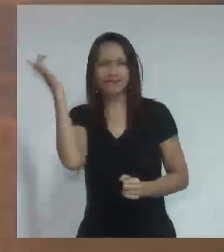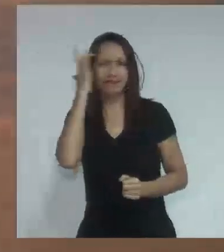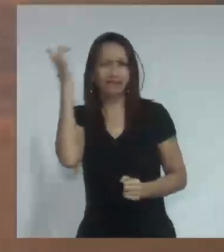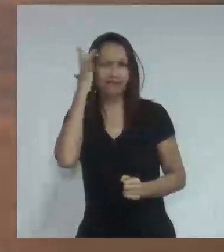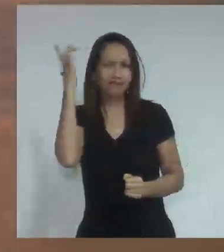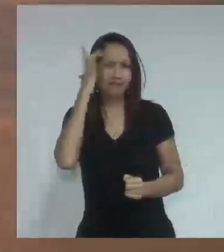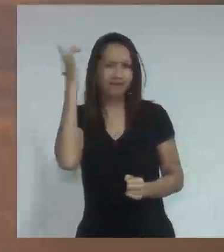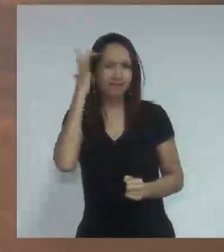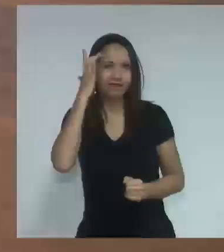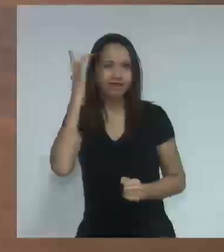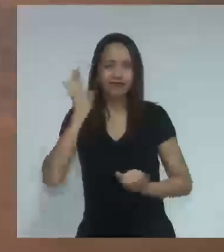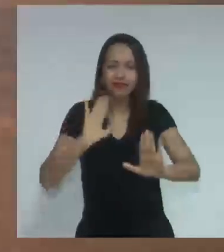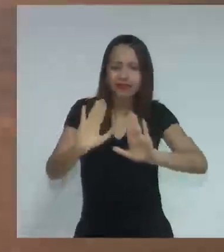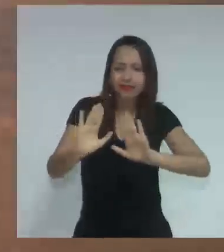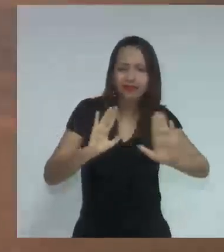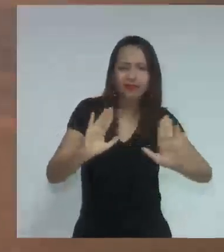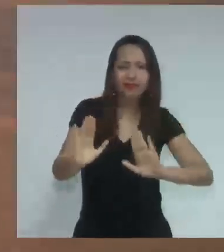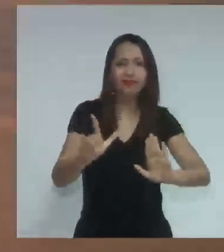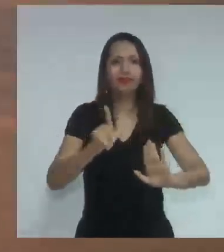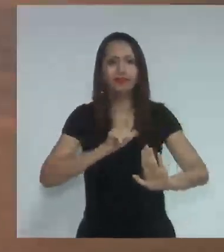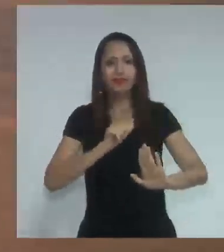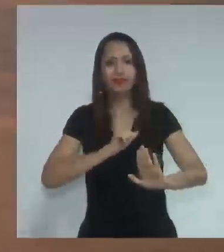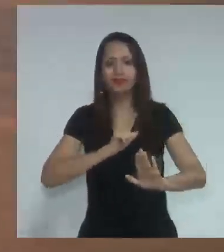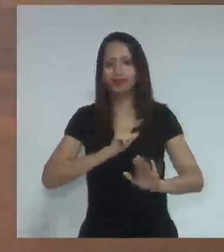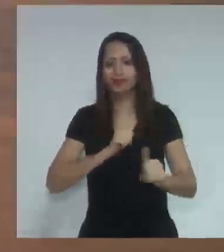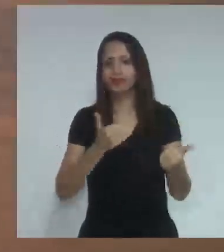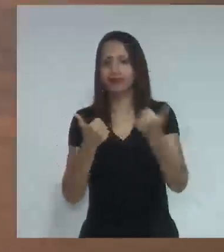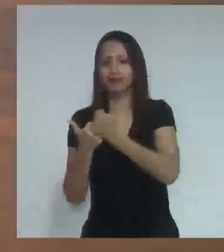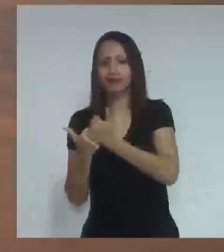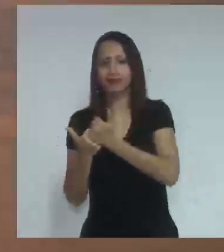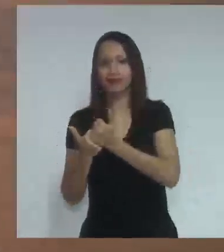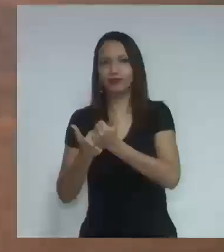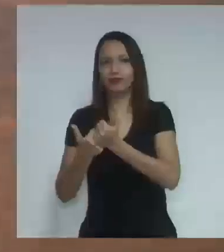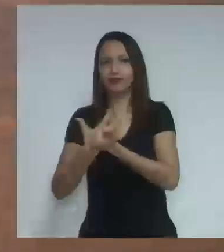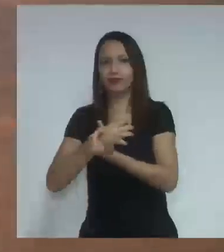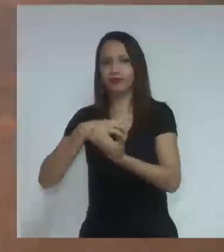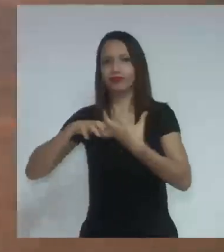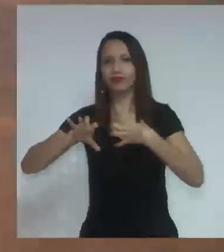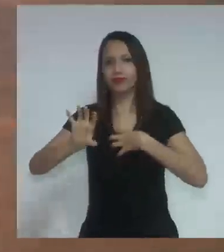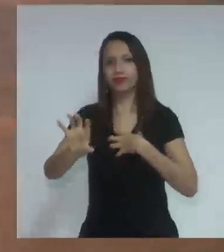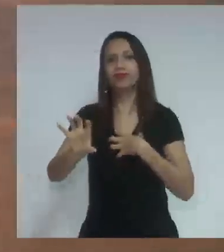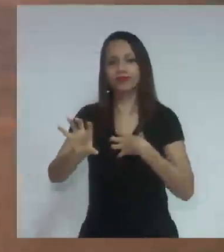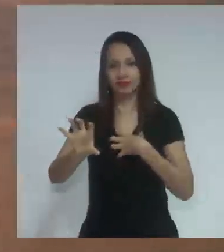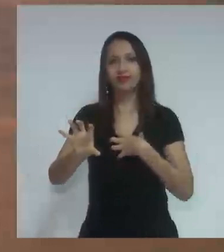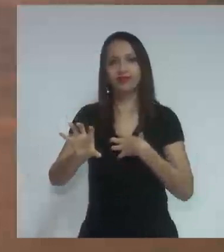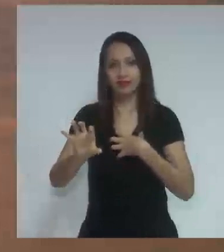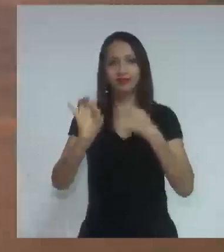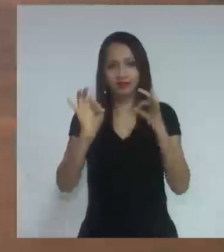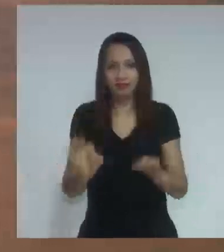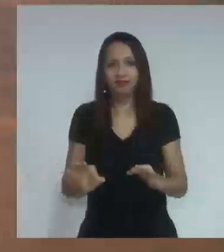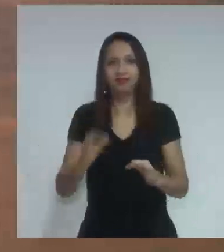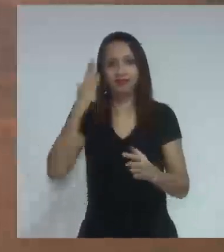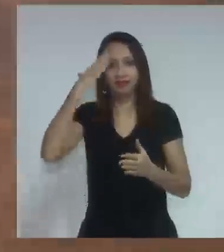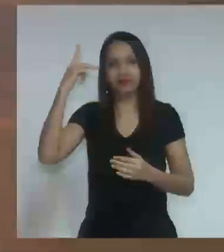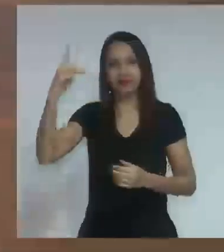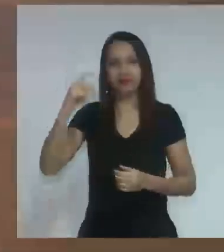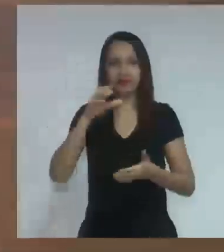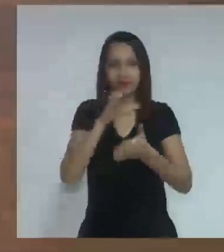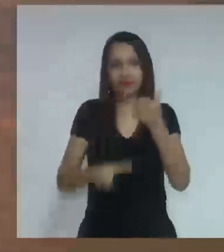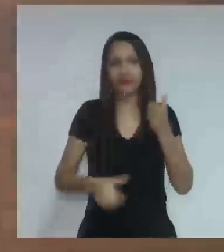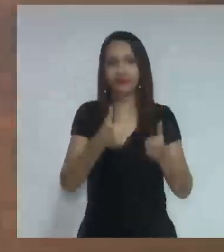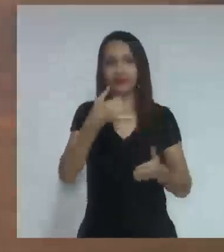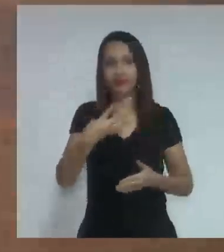sabedoria do prudente é saber colocar na posição ou no lugar que lhe é devido. Provérbios